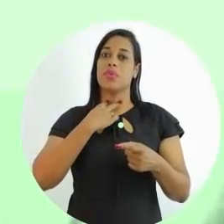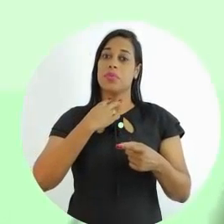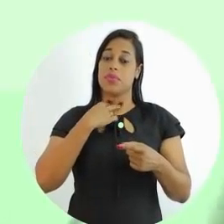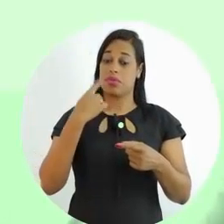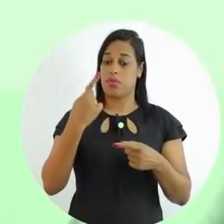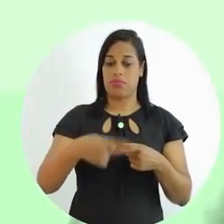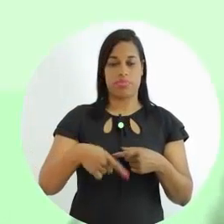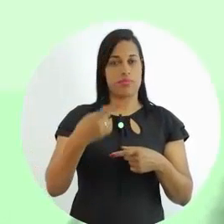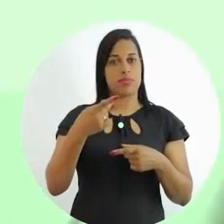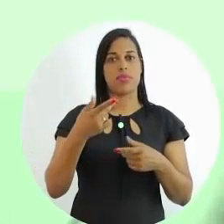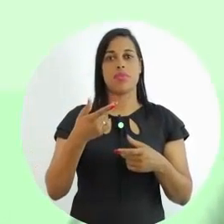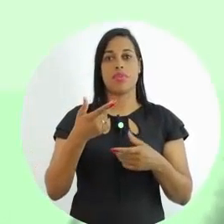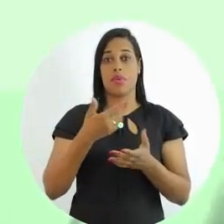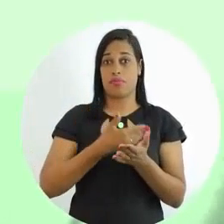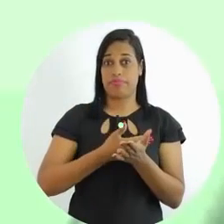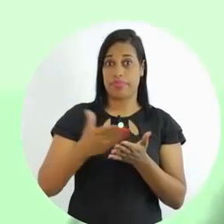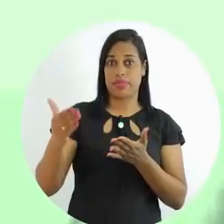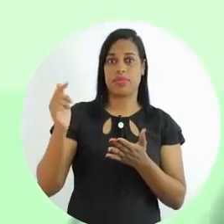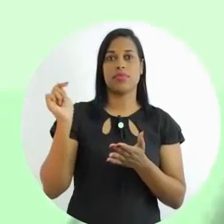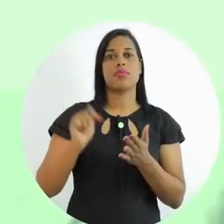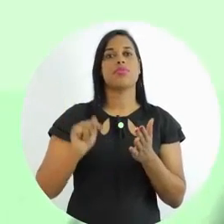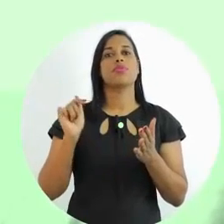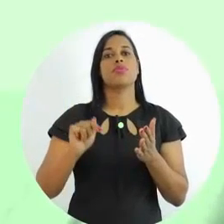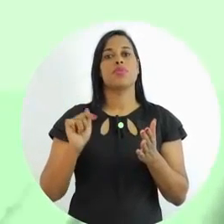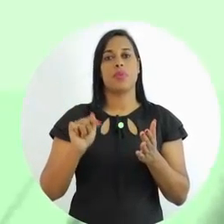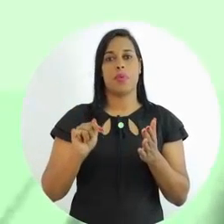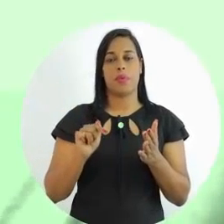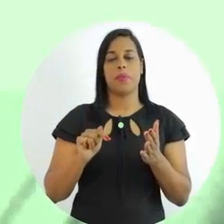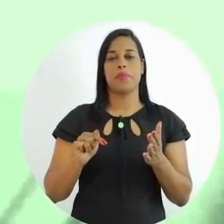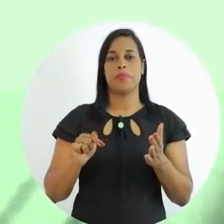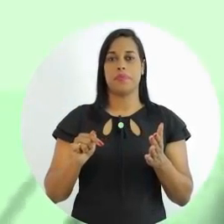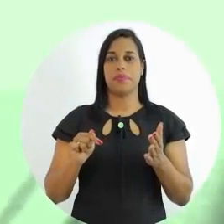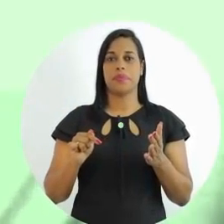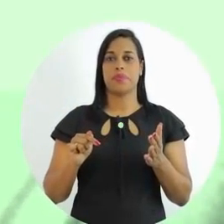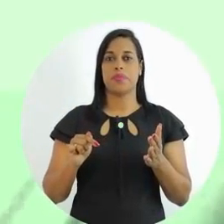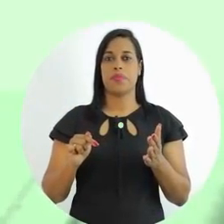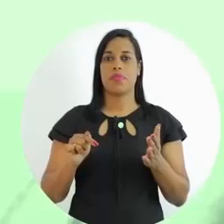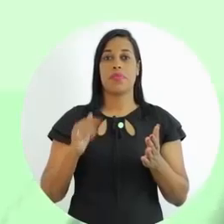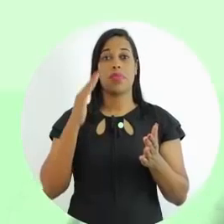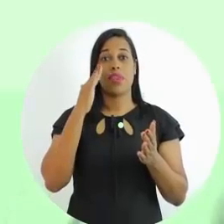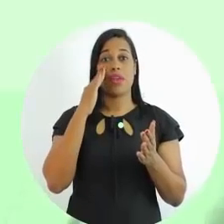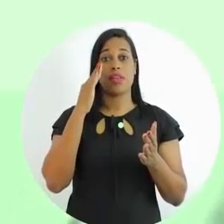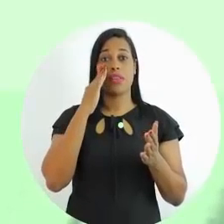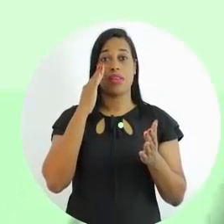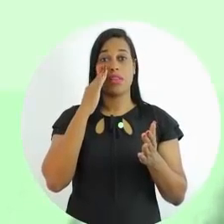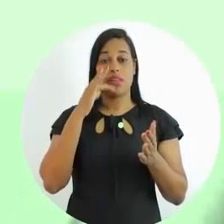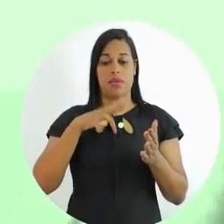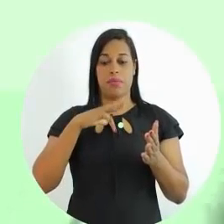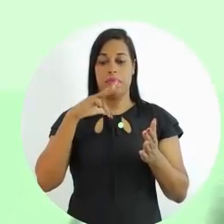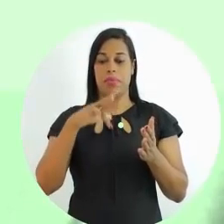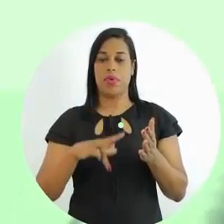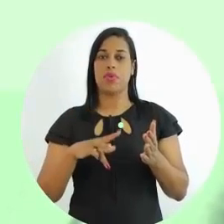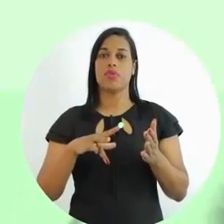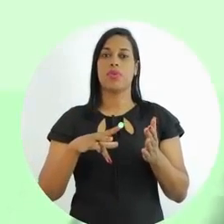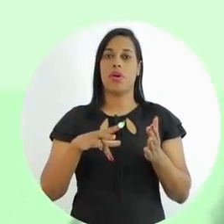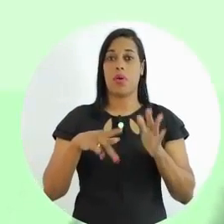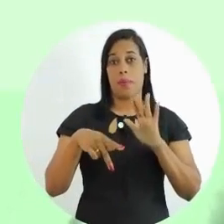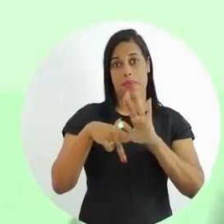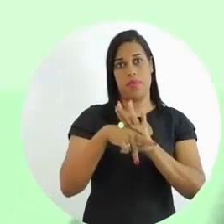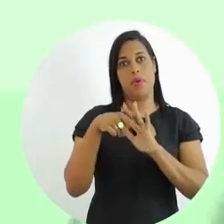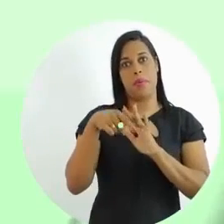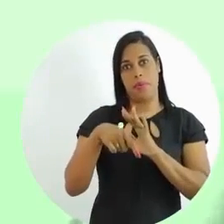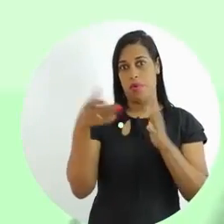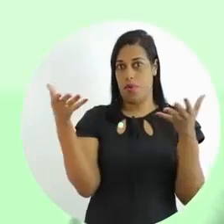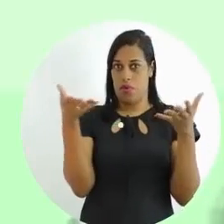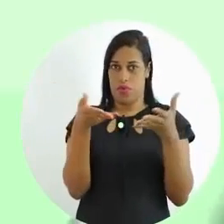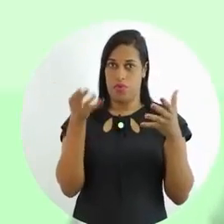a ocupação de todo esse território. A partir desse momento, o trecho que compreendia a Portugal no